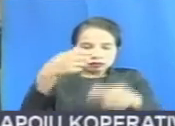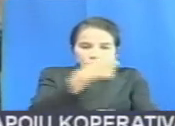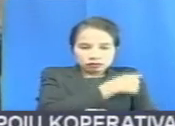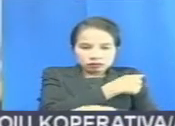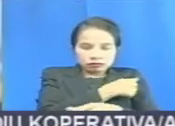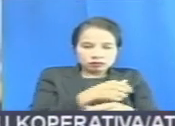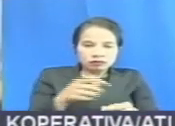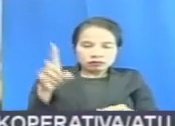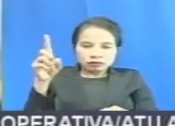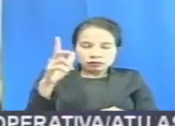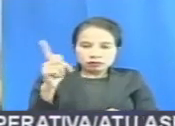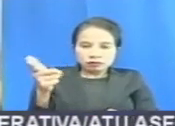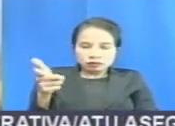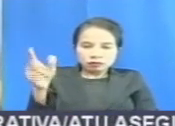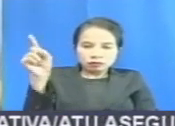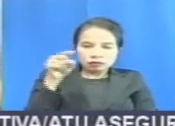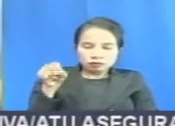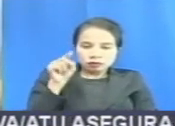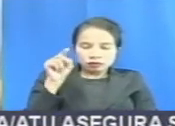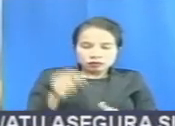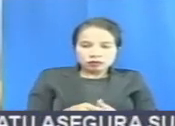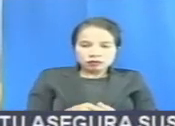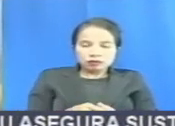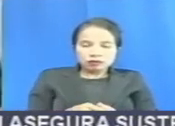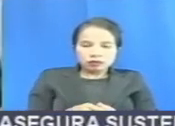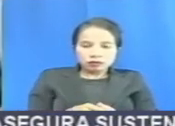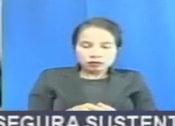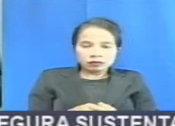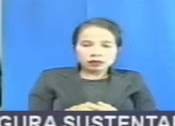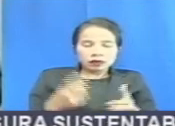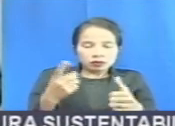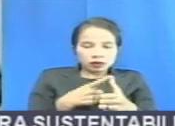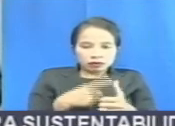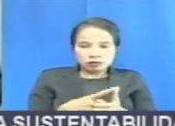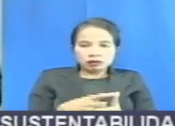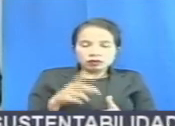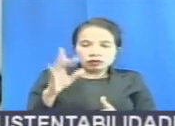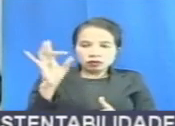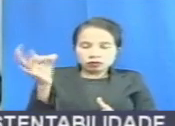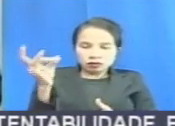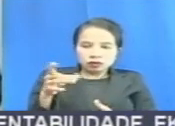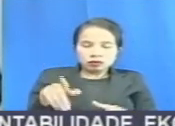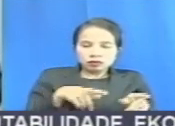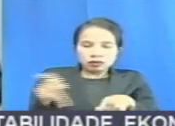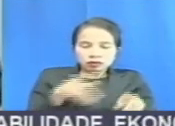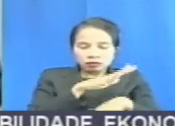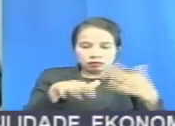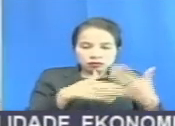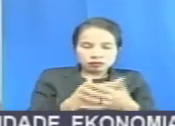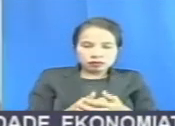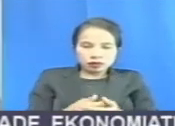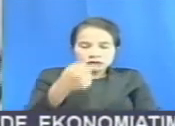centro Ruanulo e a fase da Hulu. Lihusi processo vacinação COVAX na fase segundo o por centro Ruanulo para a população roto.